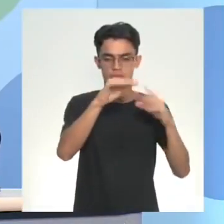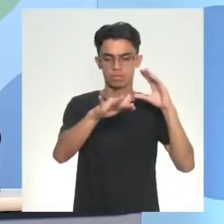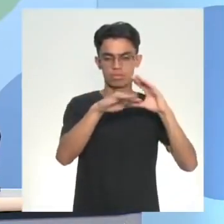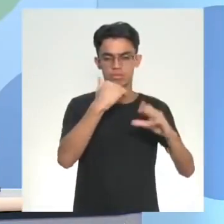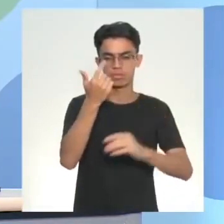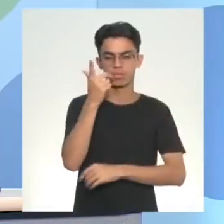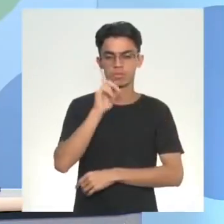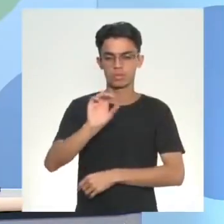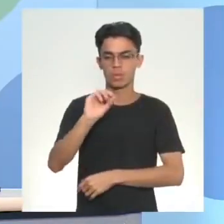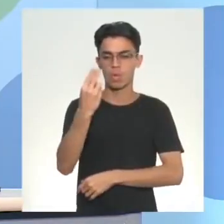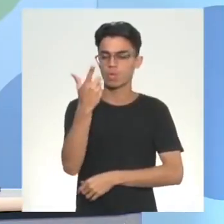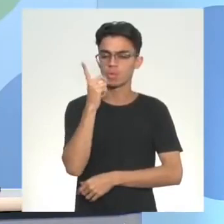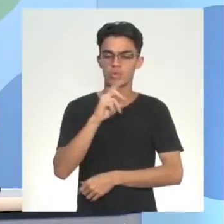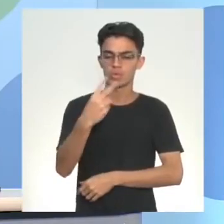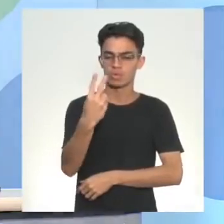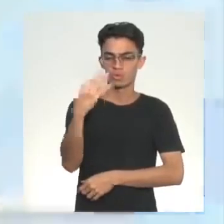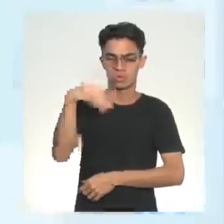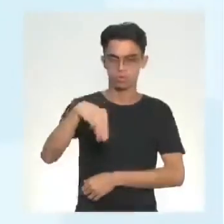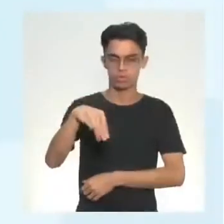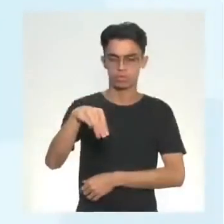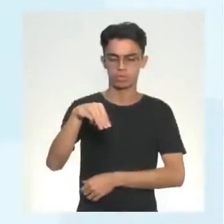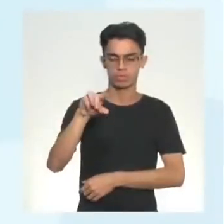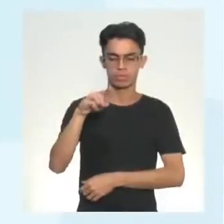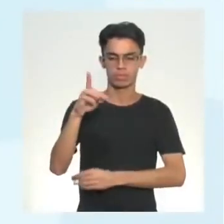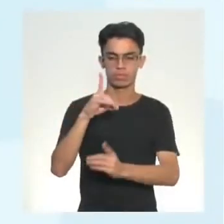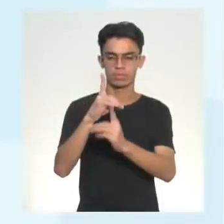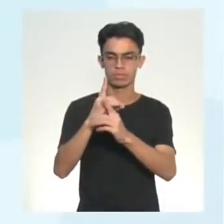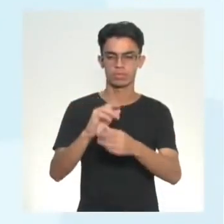se conseguiram ou não. Então, voltamos em 2 minutos. Até já!